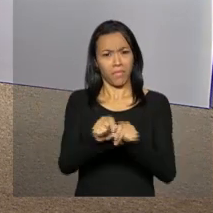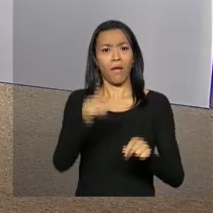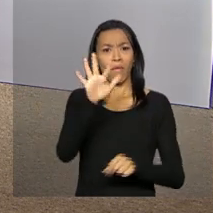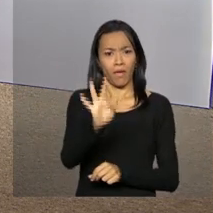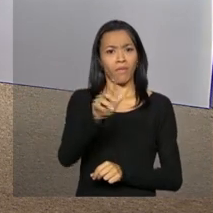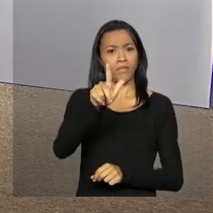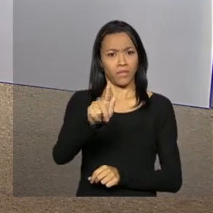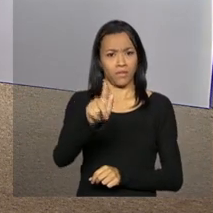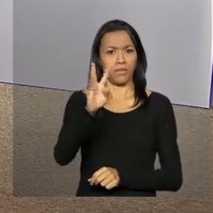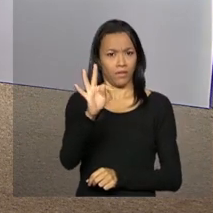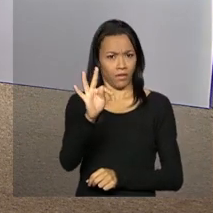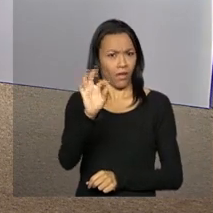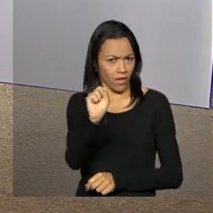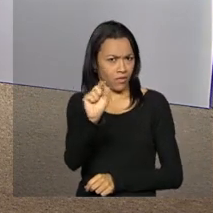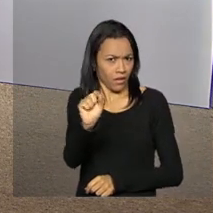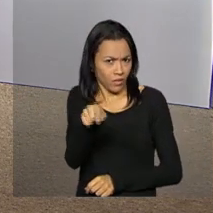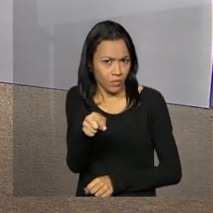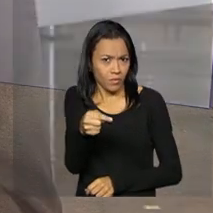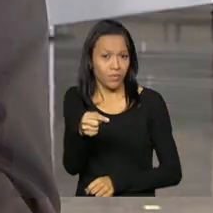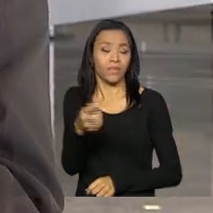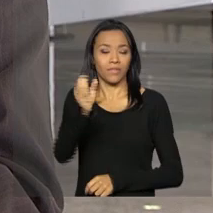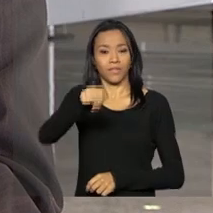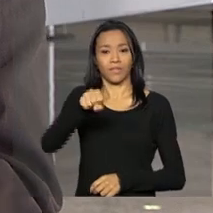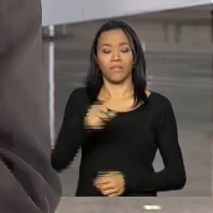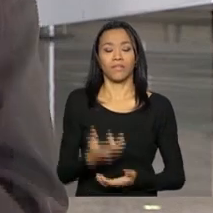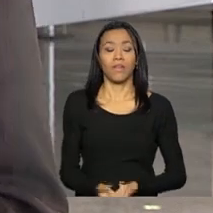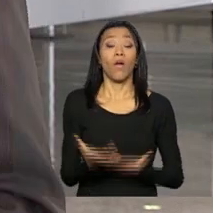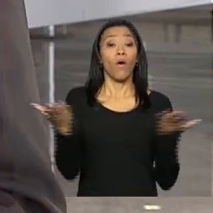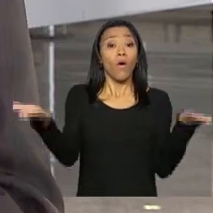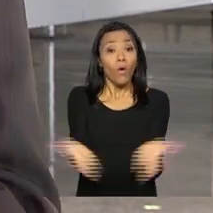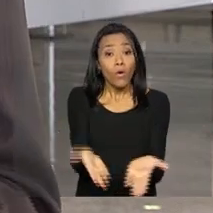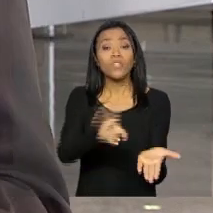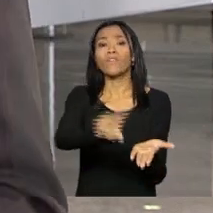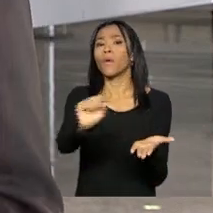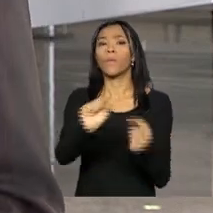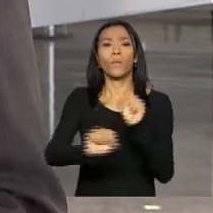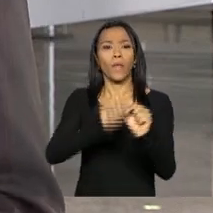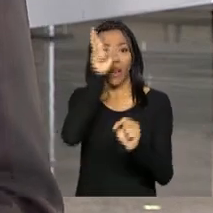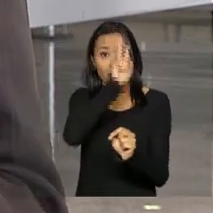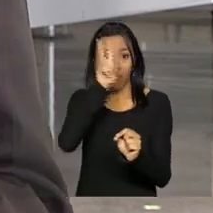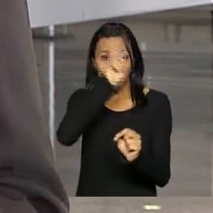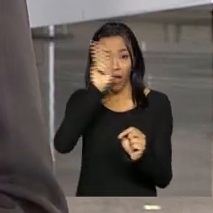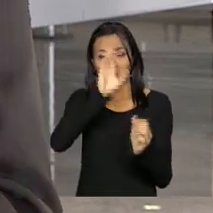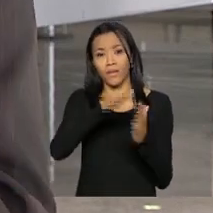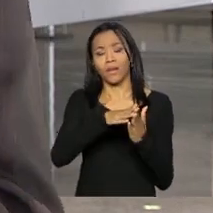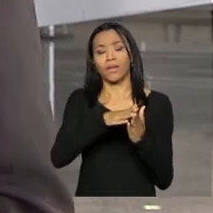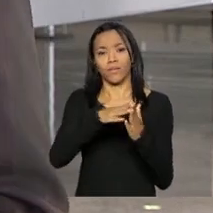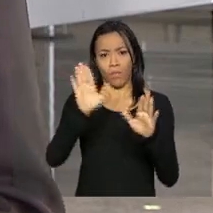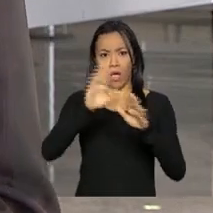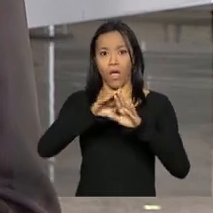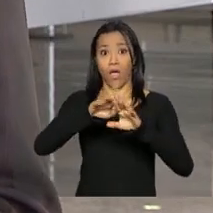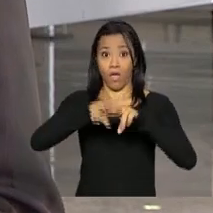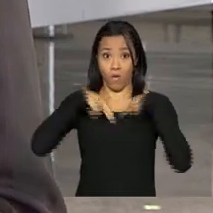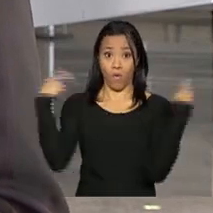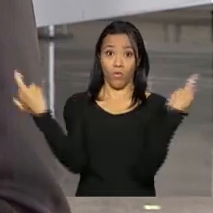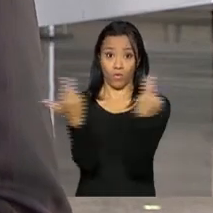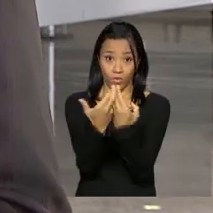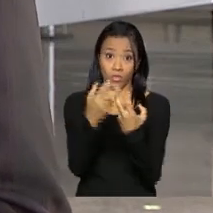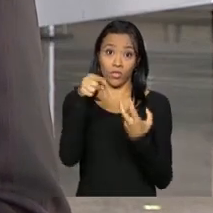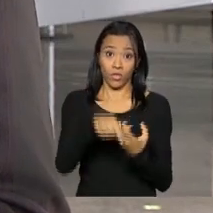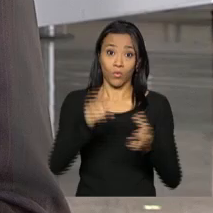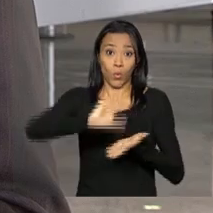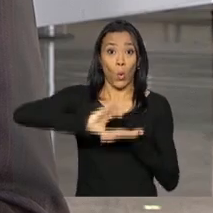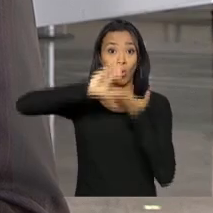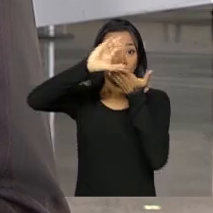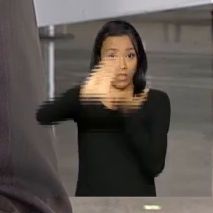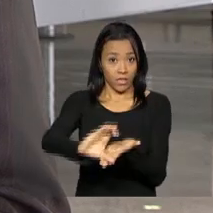mesmo? É isso mesmo, Daniele. Bom, hoje vai ser lembrada durante a reunião do Conselho Curador do